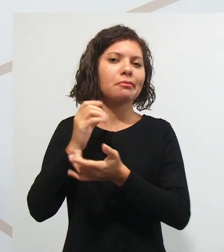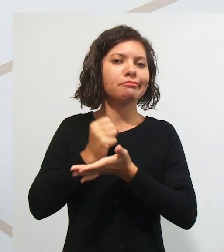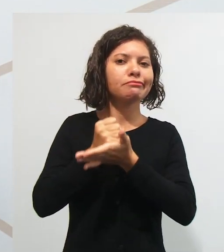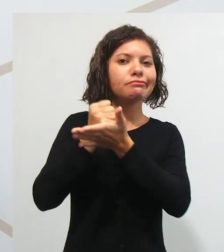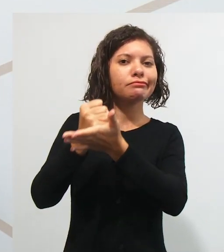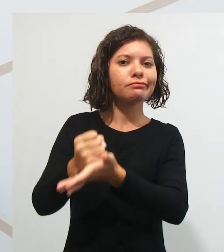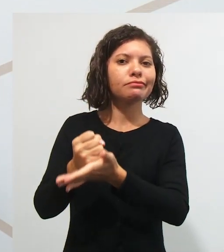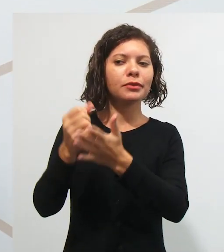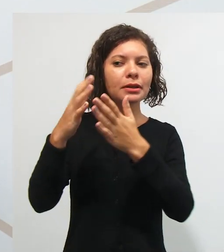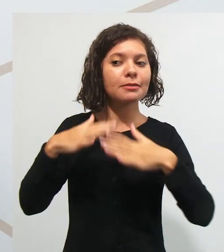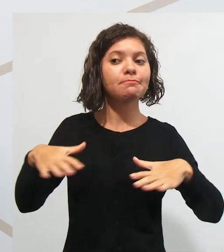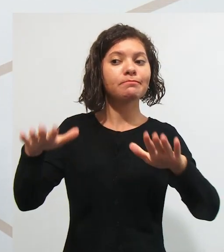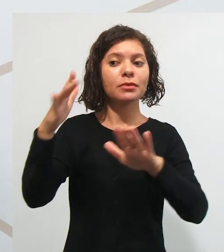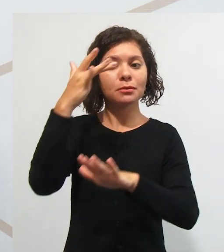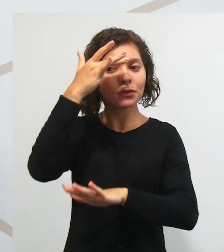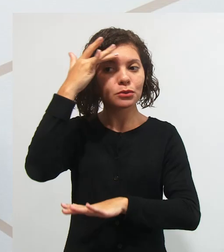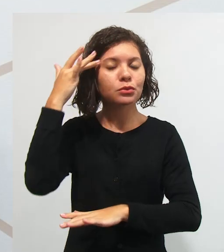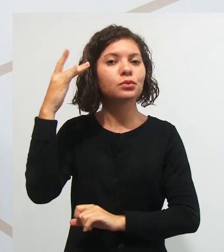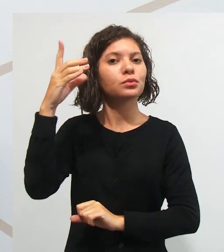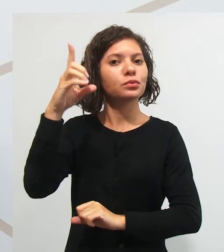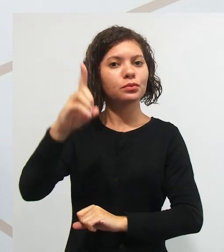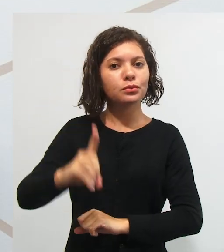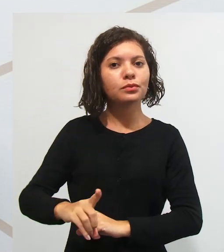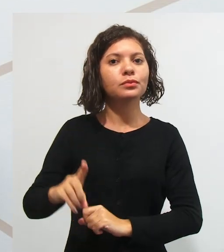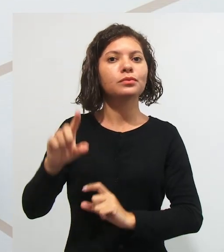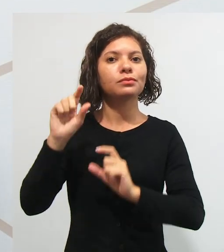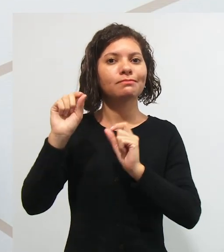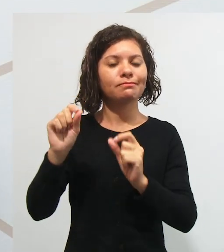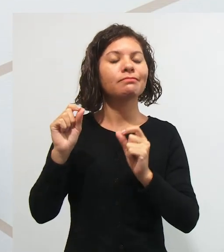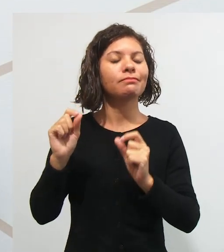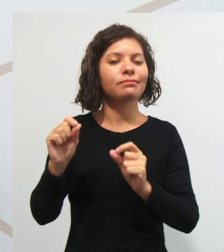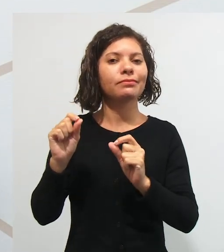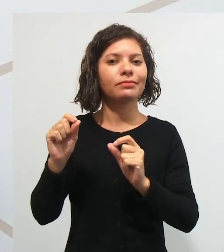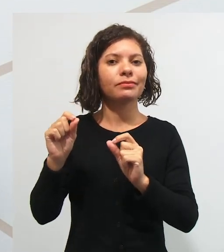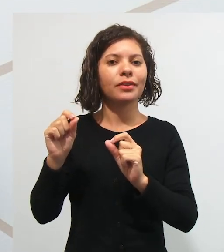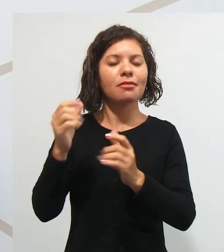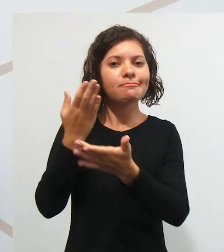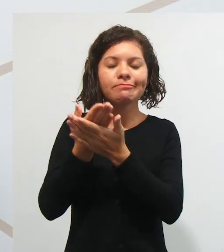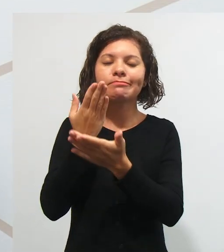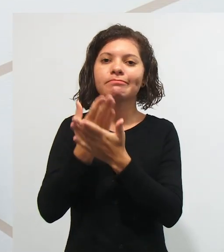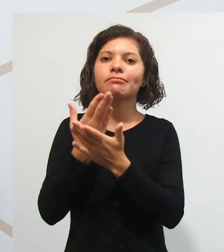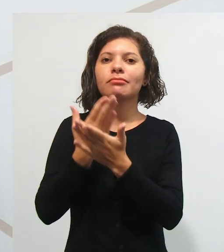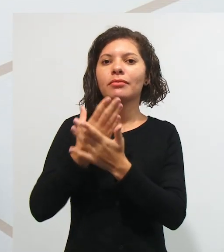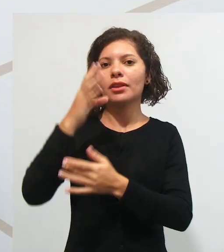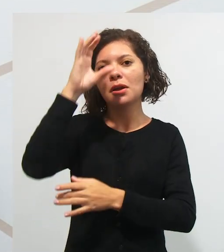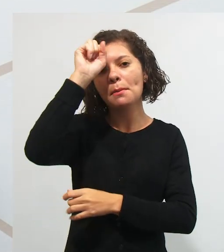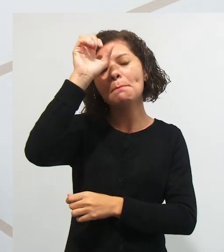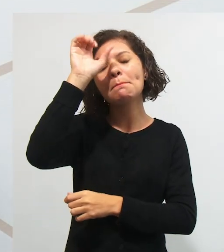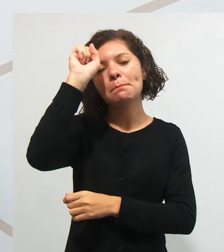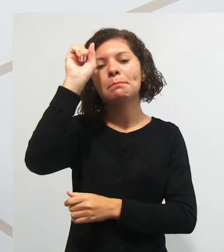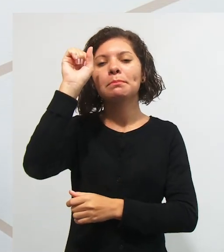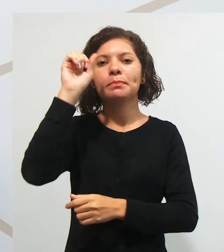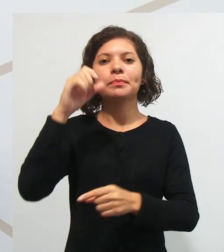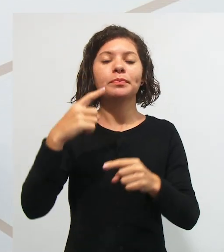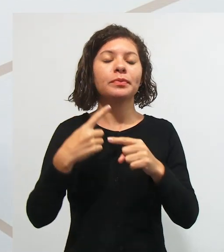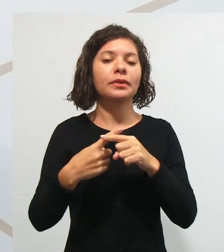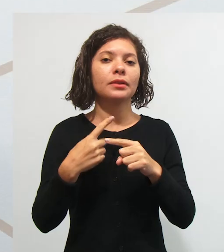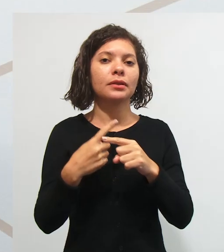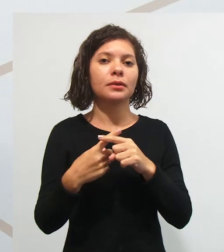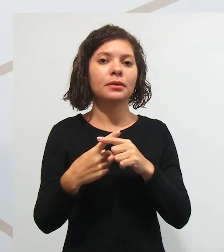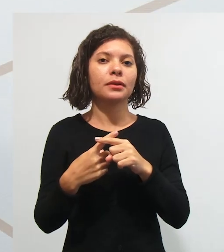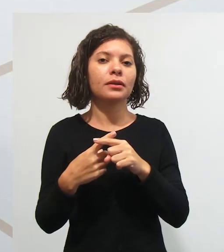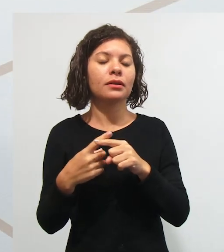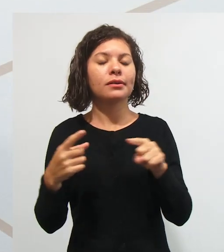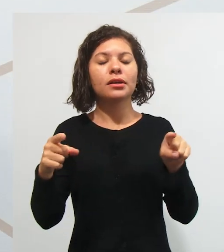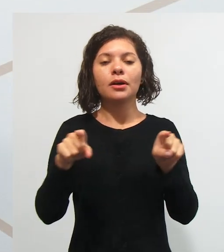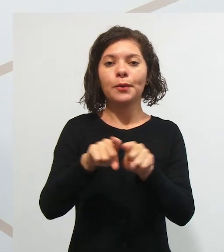ter esse direito acessível, para que mais professores possam estar